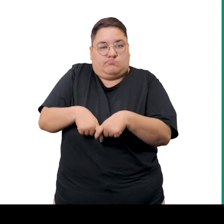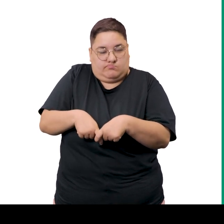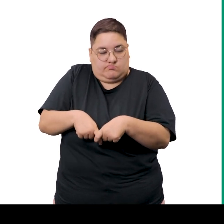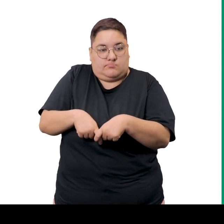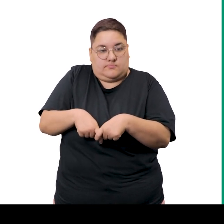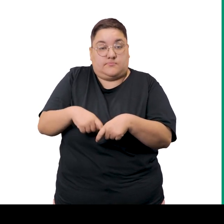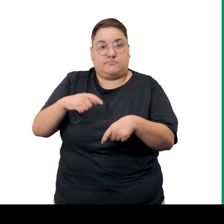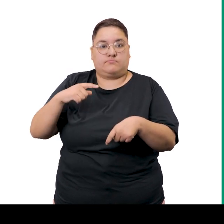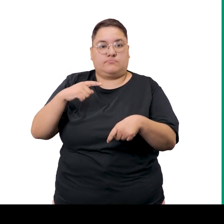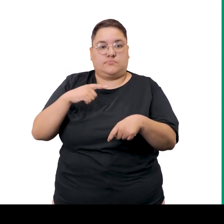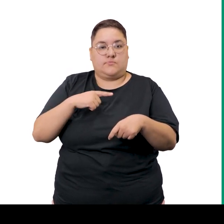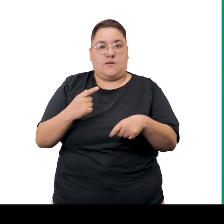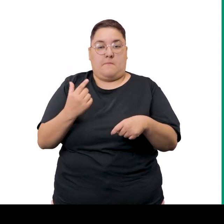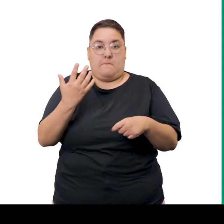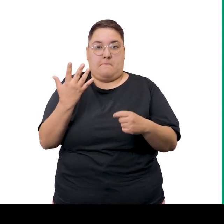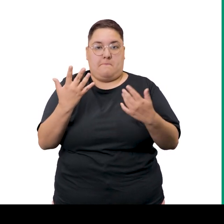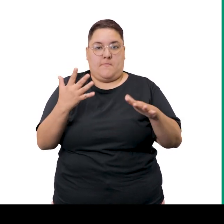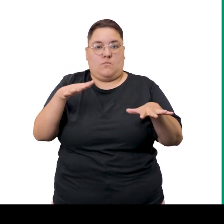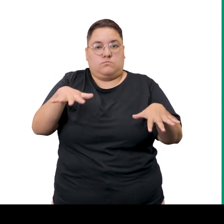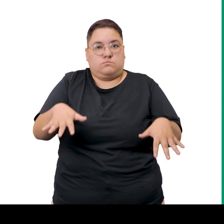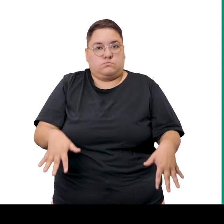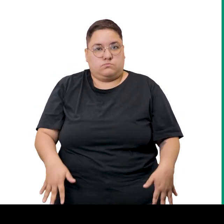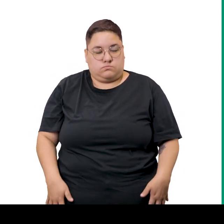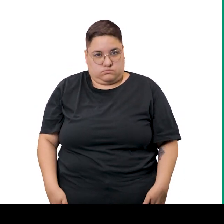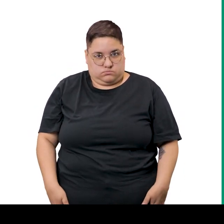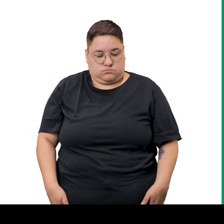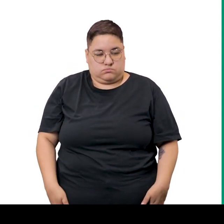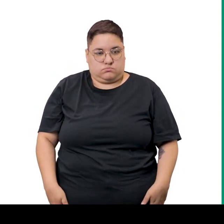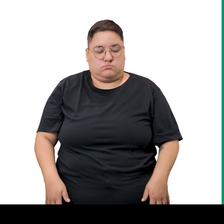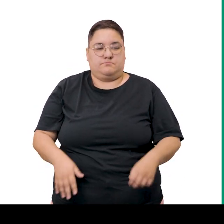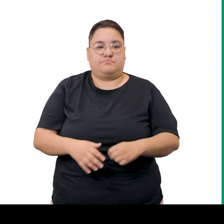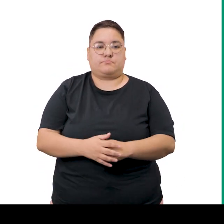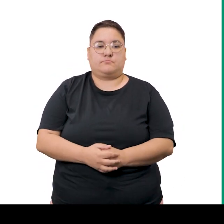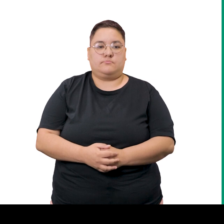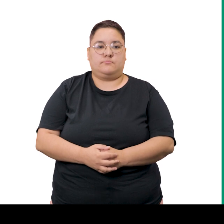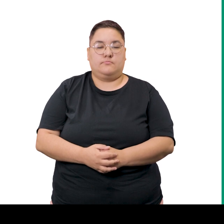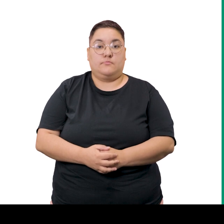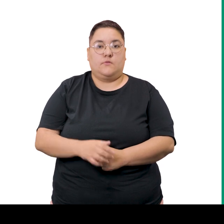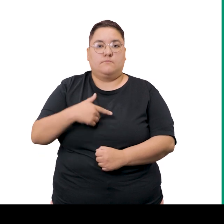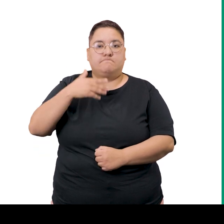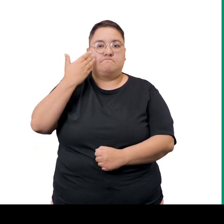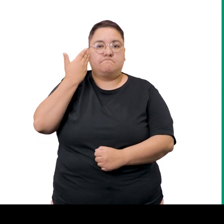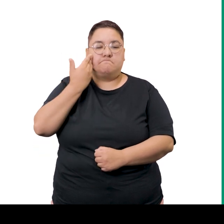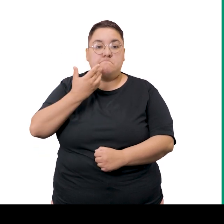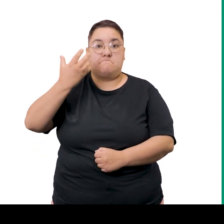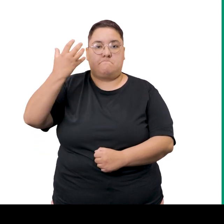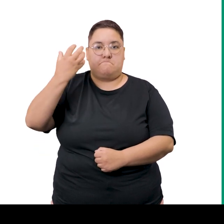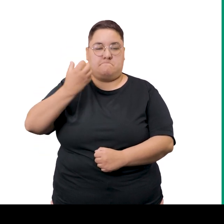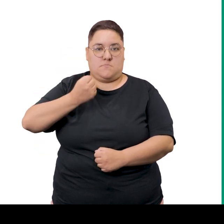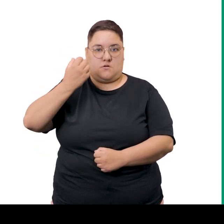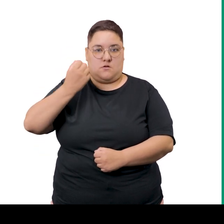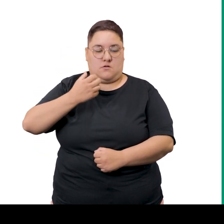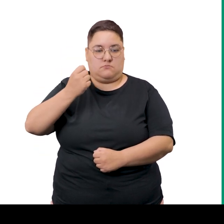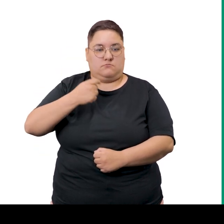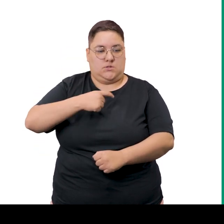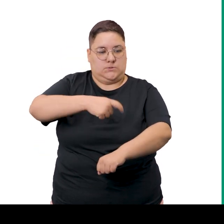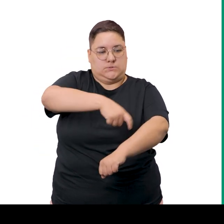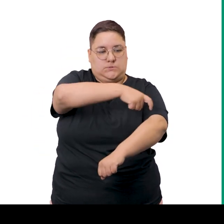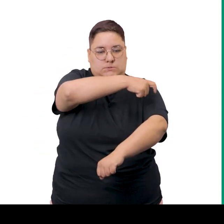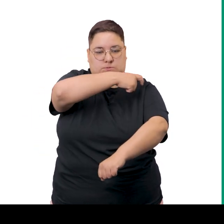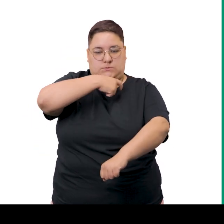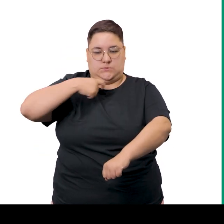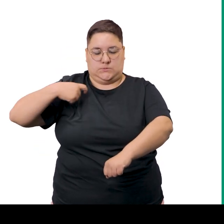para trás e tem as duas mãos apoiadas nas coxas. Ela tem a pele branca com grande parte coberta